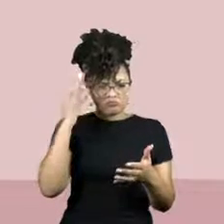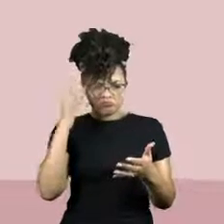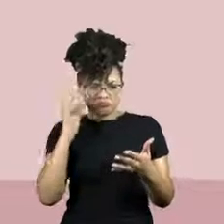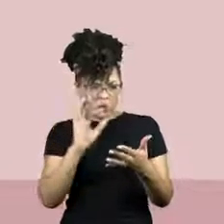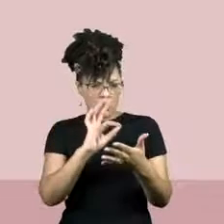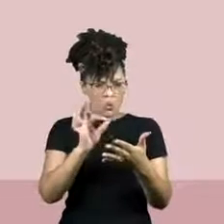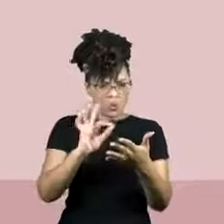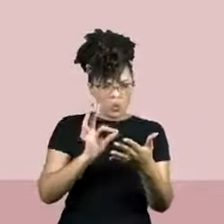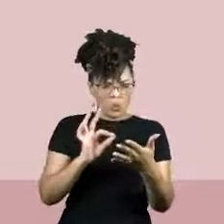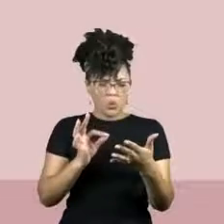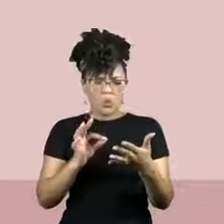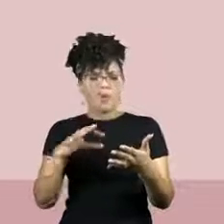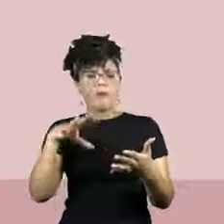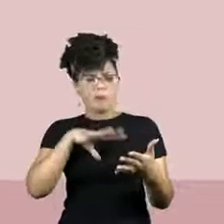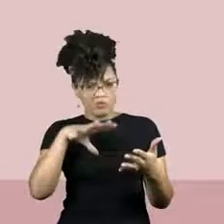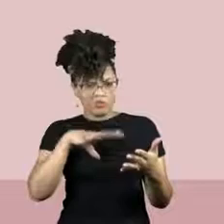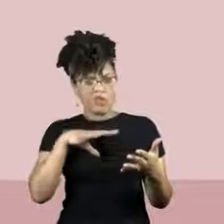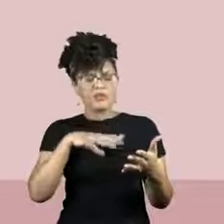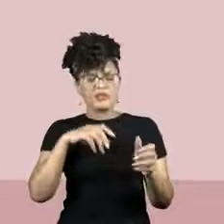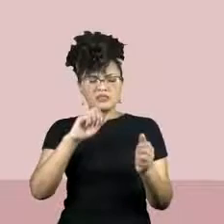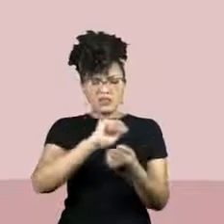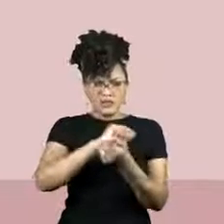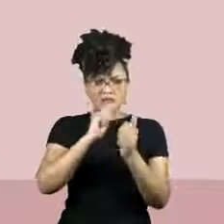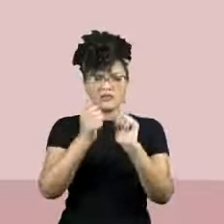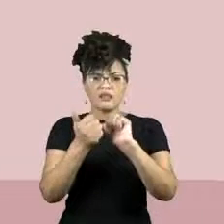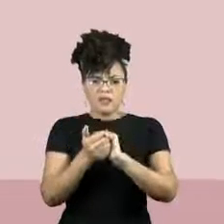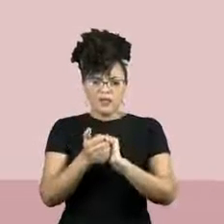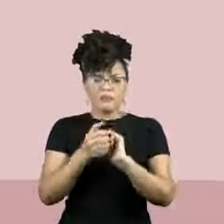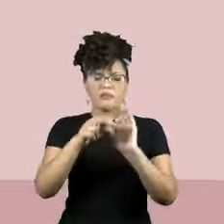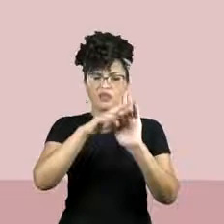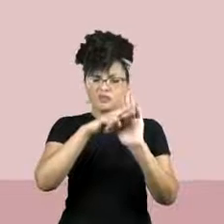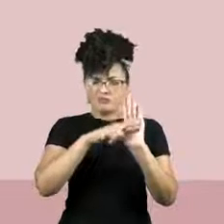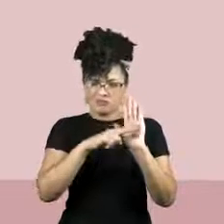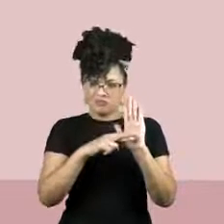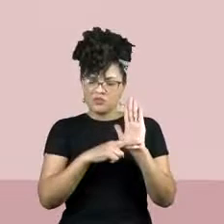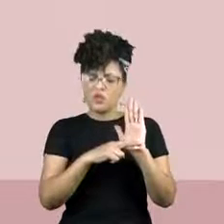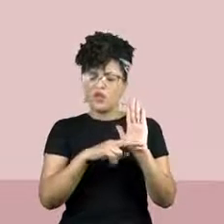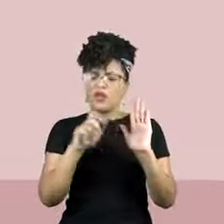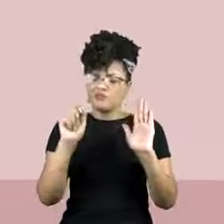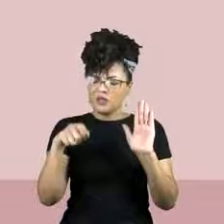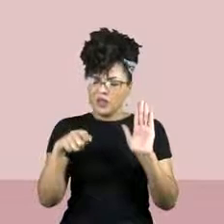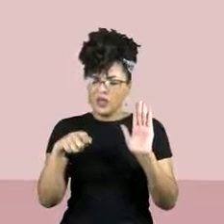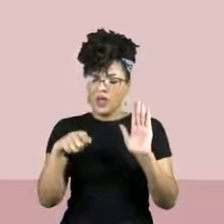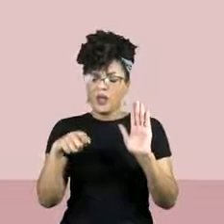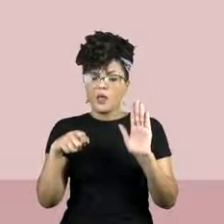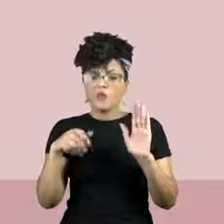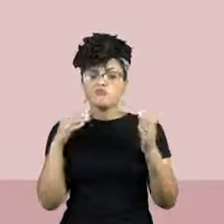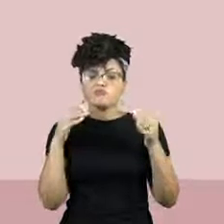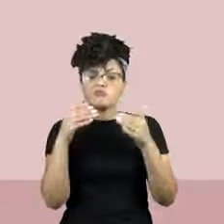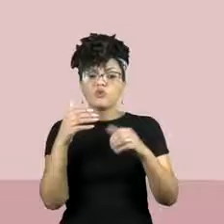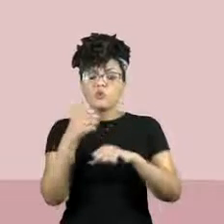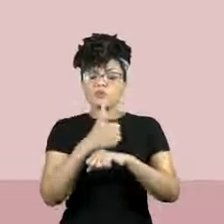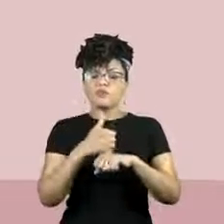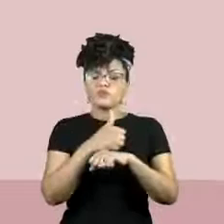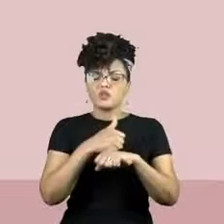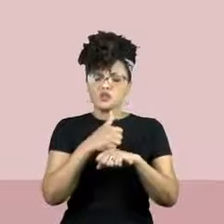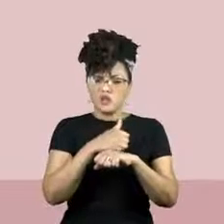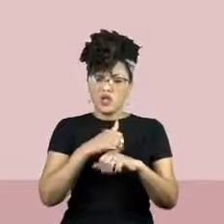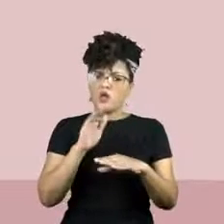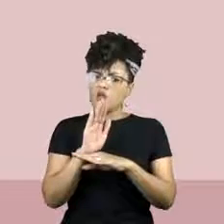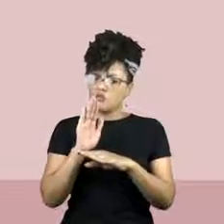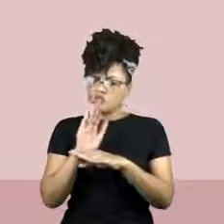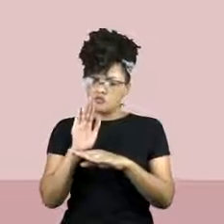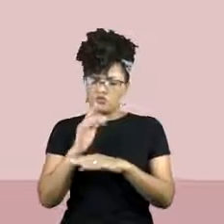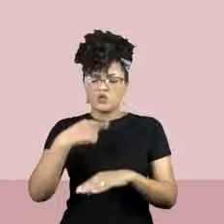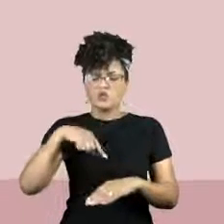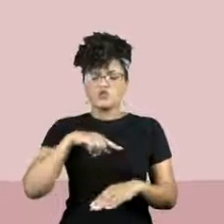o português, ele é um software que se adapta às normas, ou seja, ele é um software que, do ponto de vista profissional, ele atende muito bem. A gente tem muitos consultores em